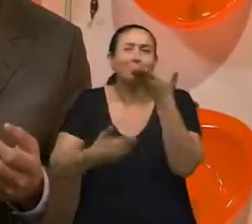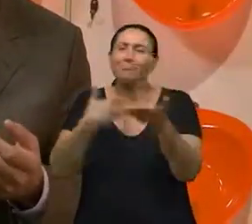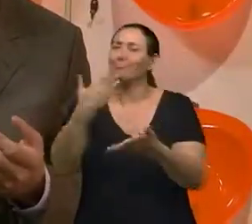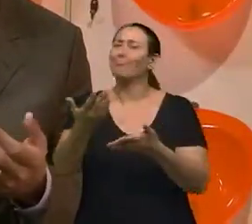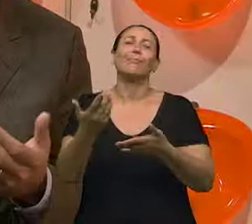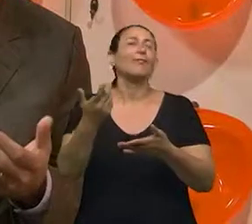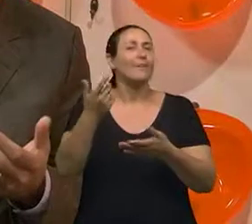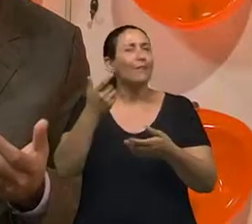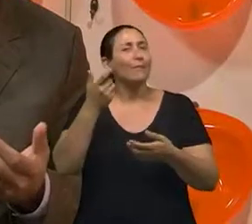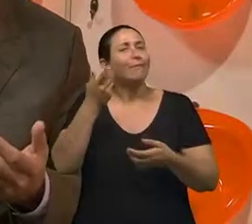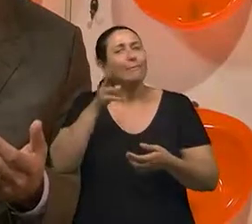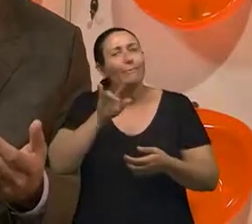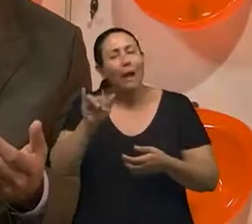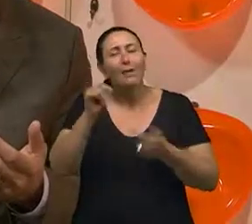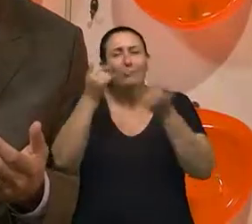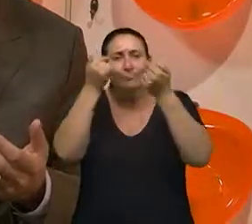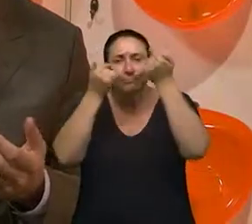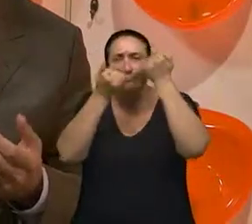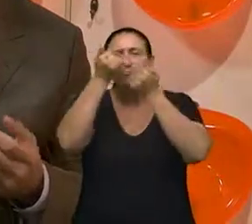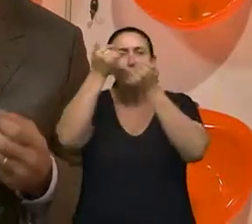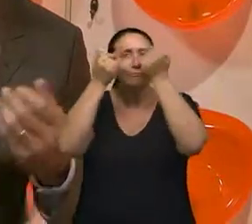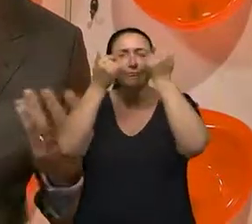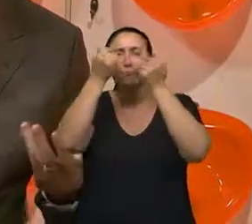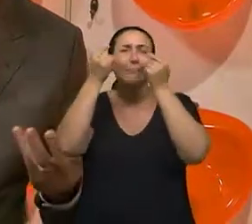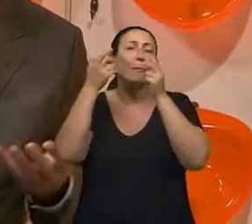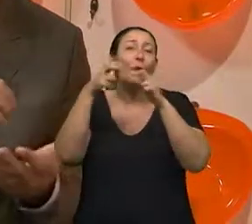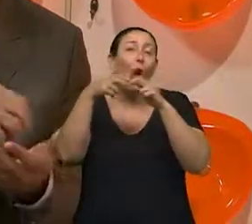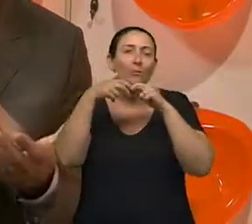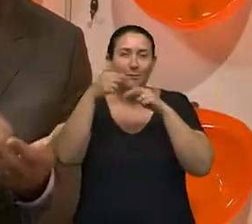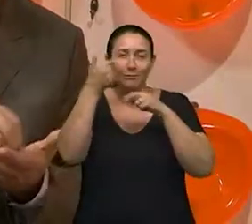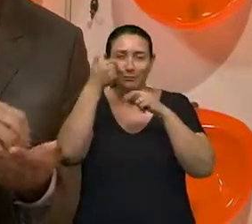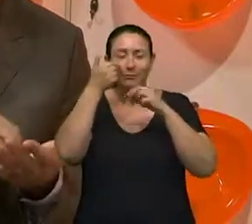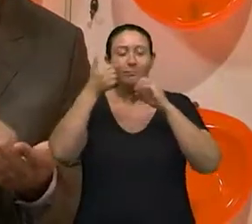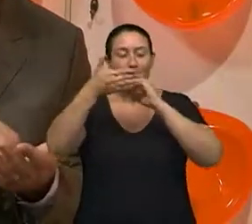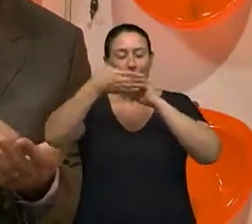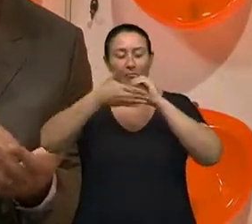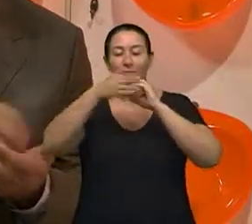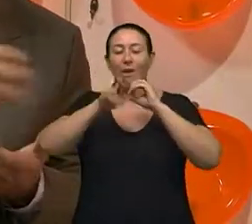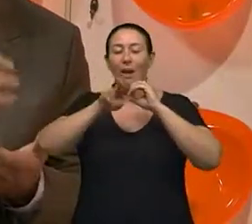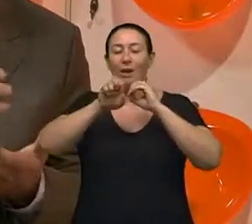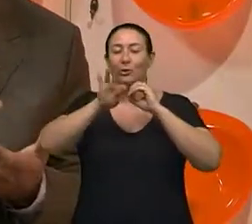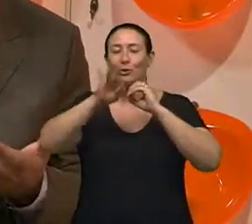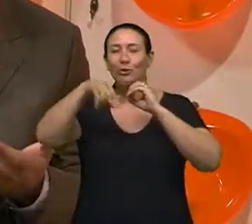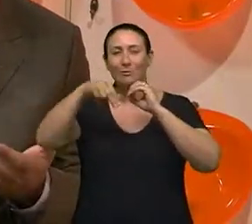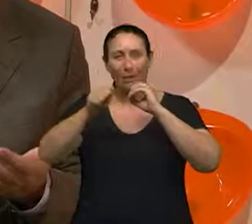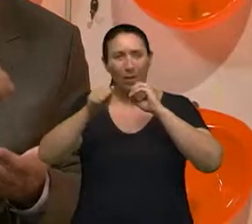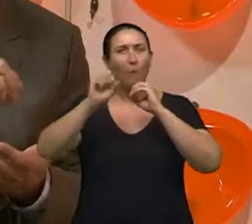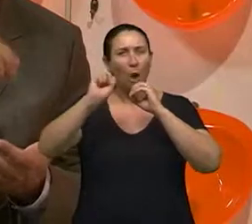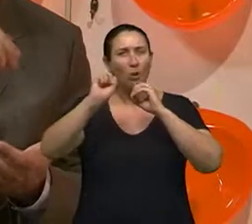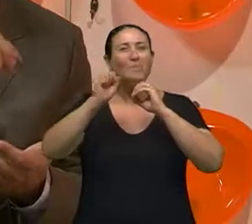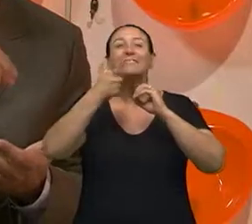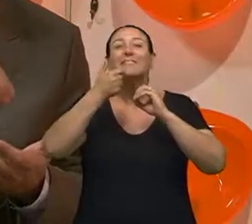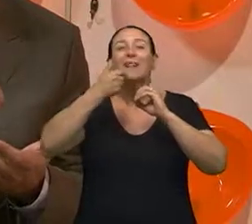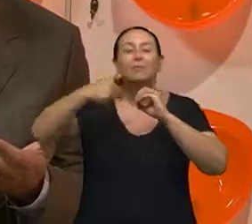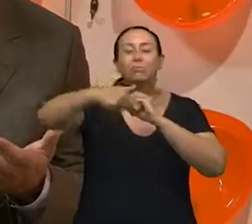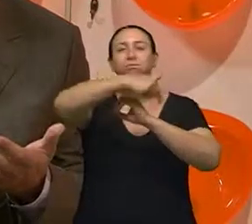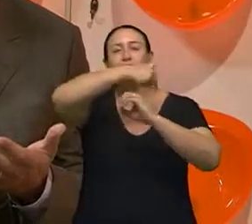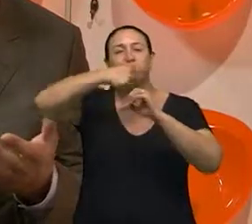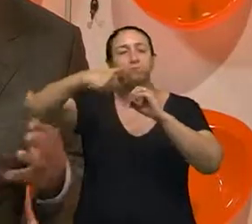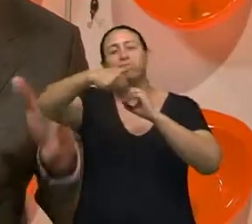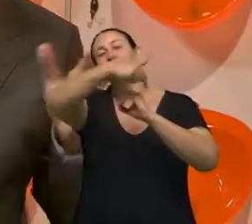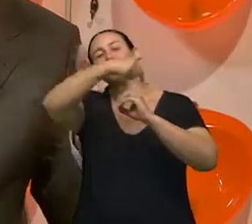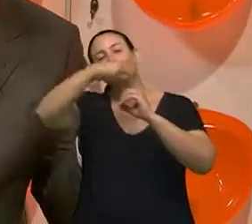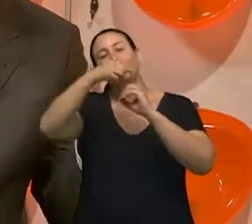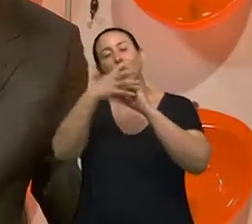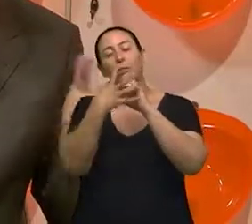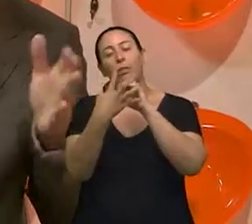vasculares, microvasculares, e o olho, por ter na retina essa irrigação microvascular, pode sofrer esses inícios de